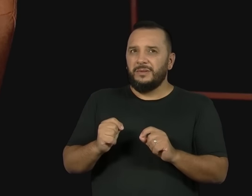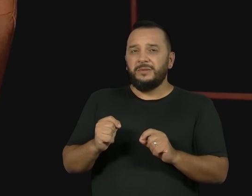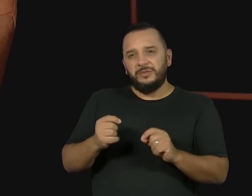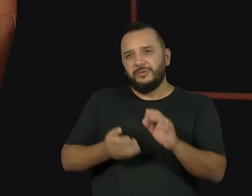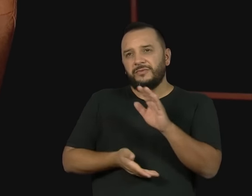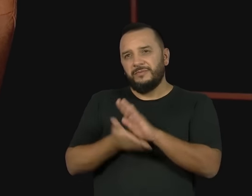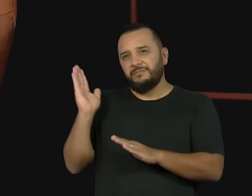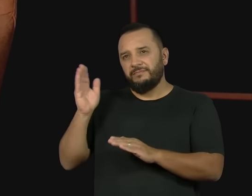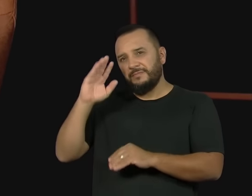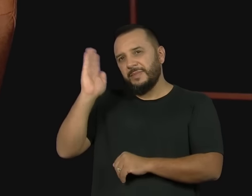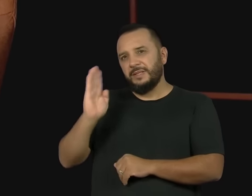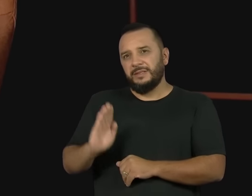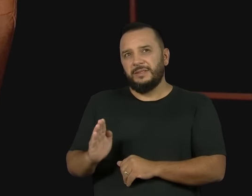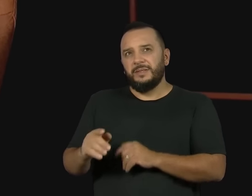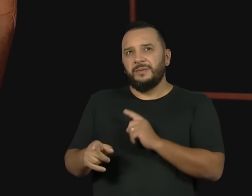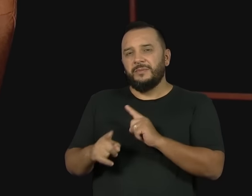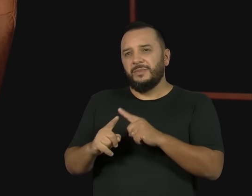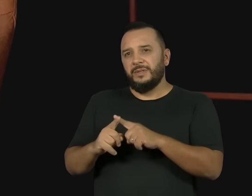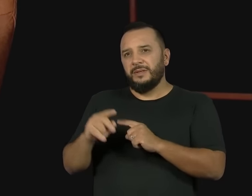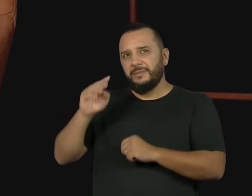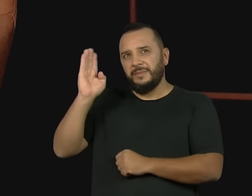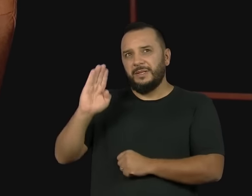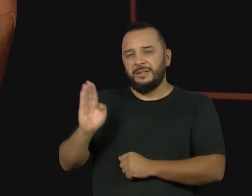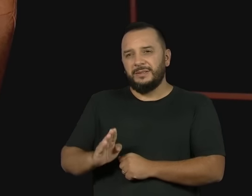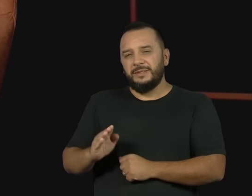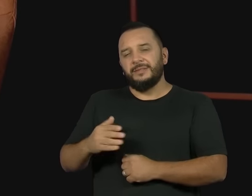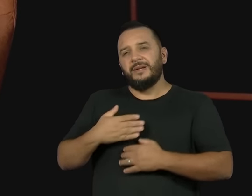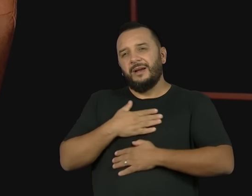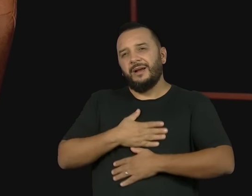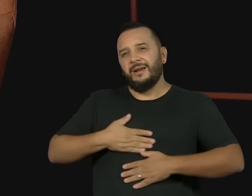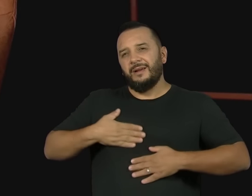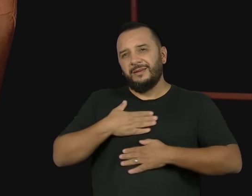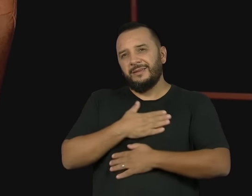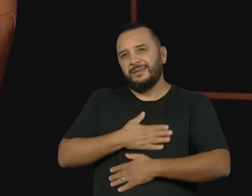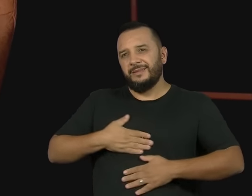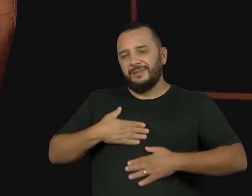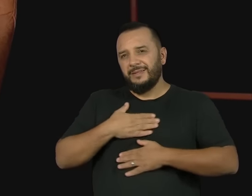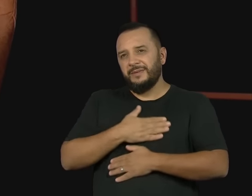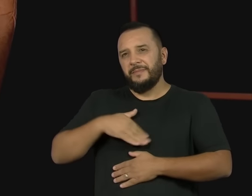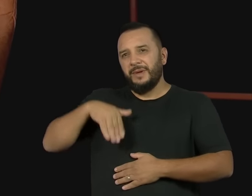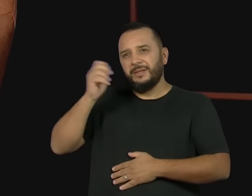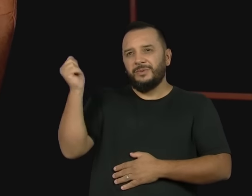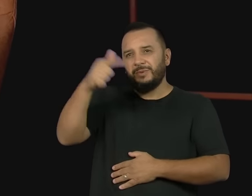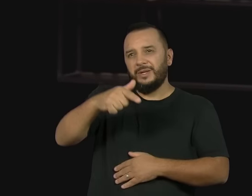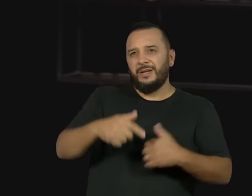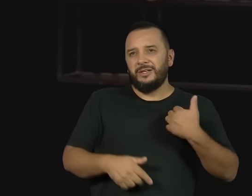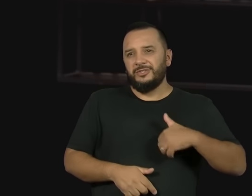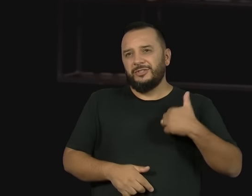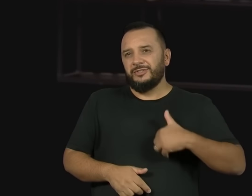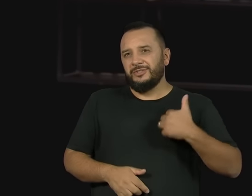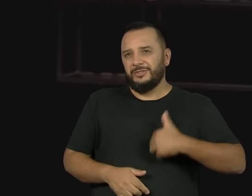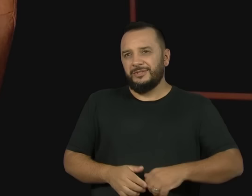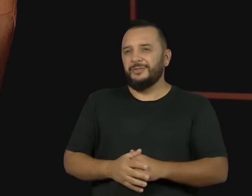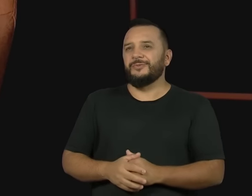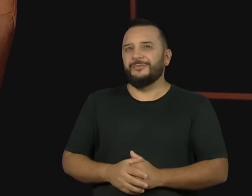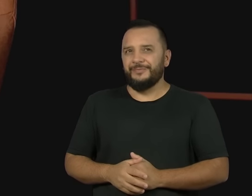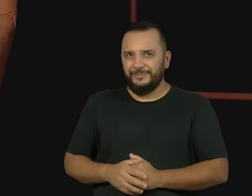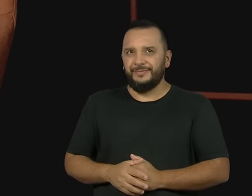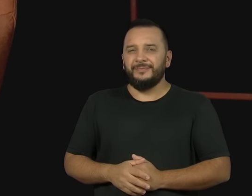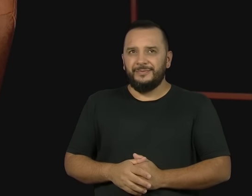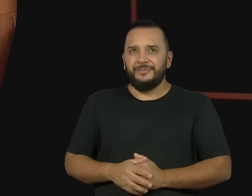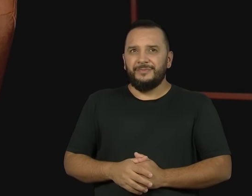para o Brasil porque eles são tão mais agradáveis do que os argentinos. Juro. Ela